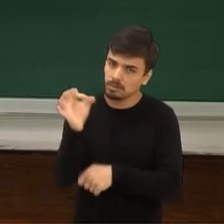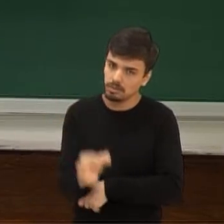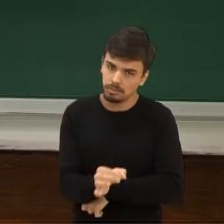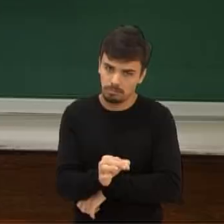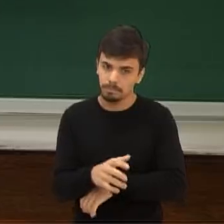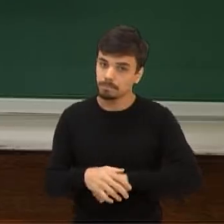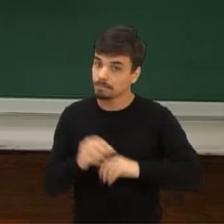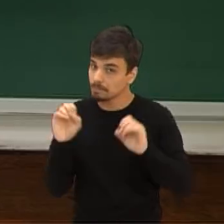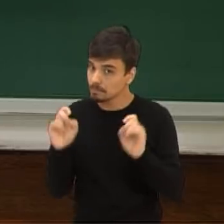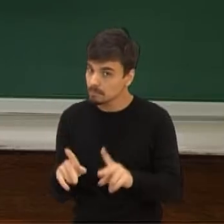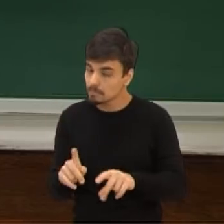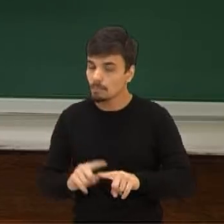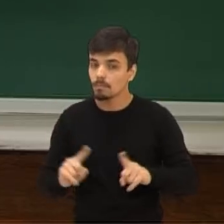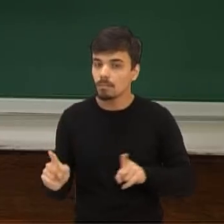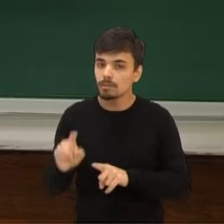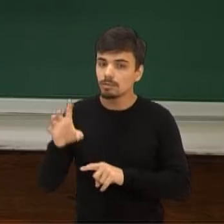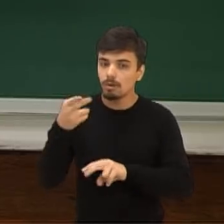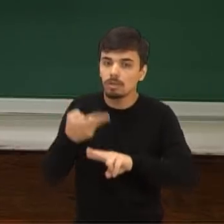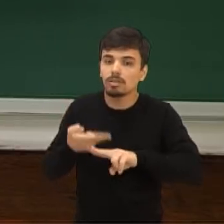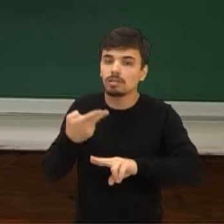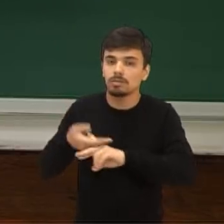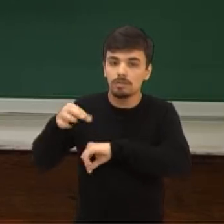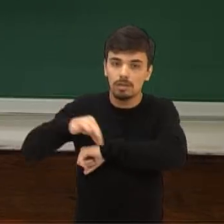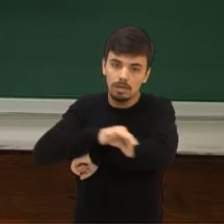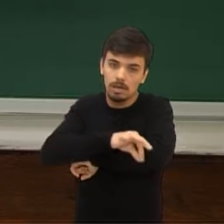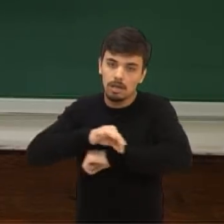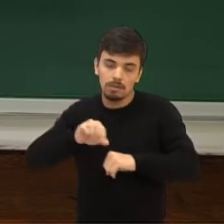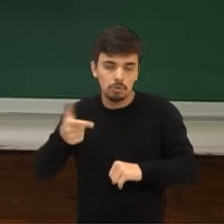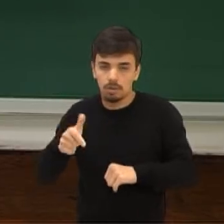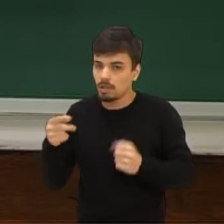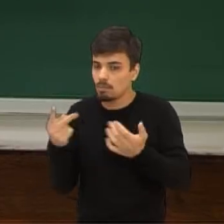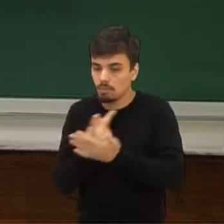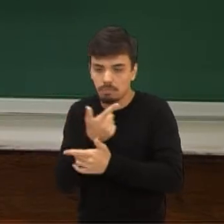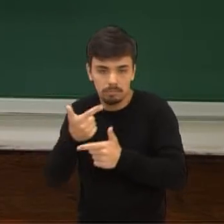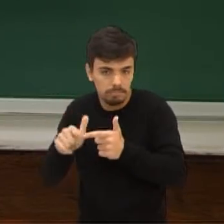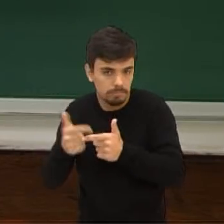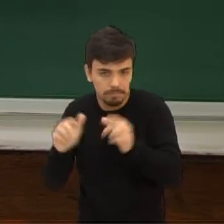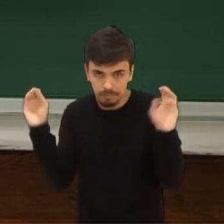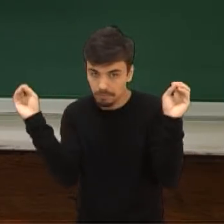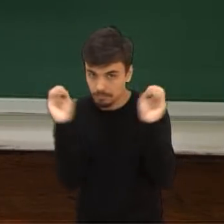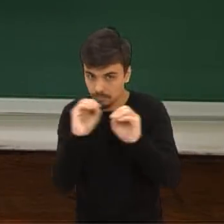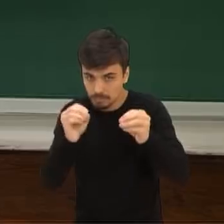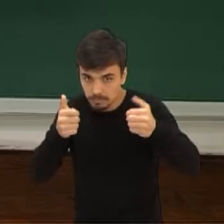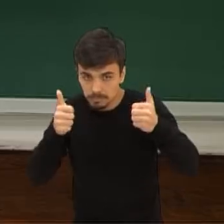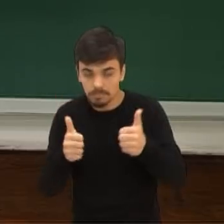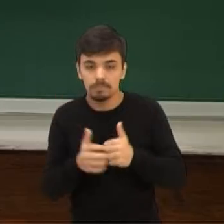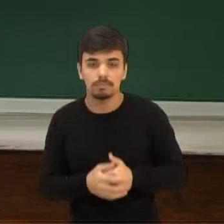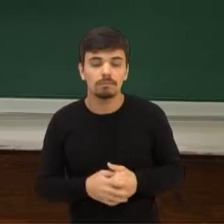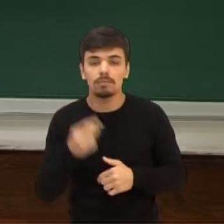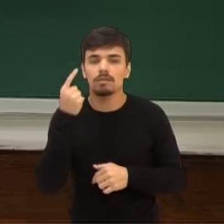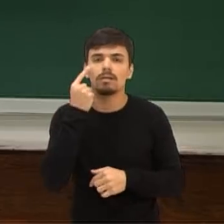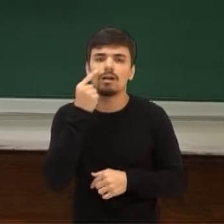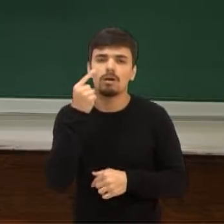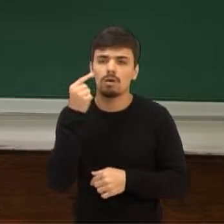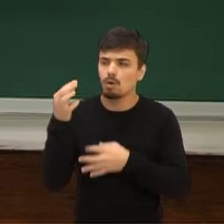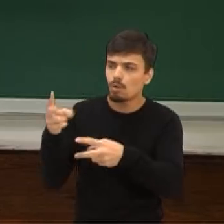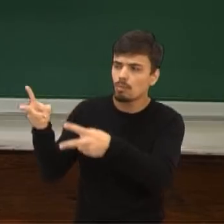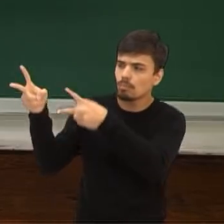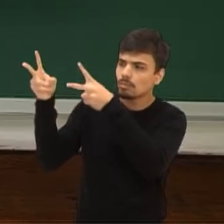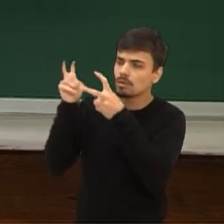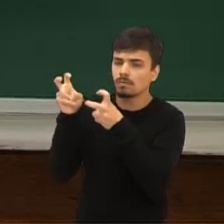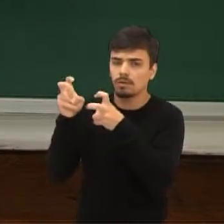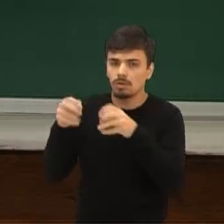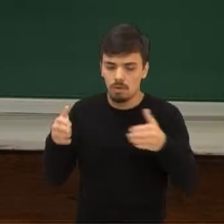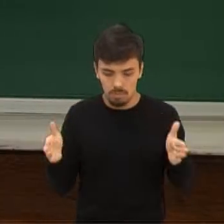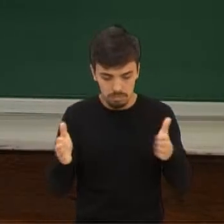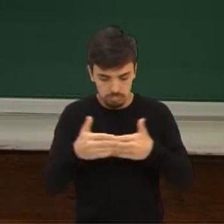tá bom? É só usar a régua que não vai ter problema nenhum, tranquilo? Então, observando a nossa caixinha